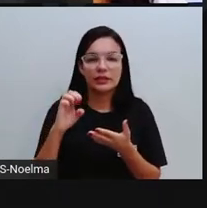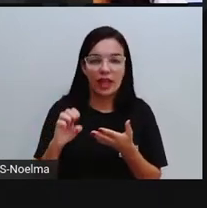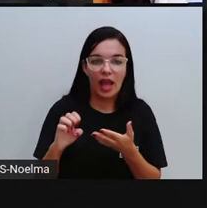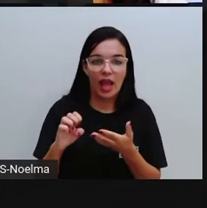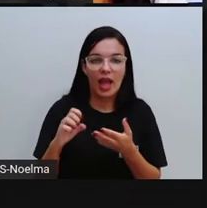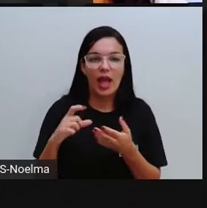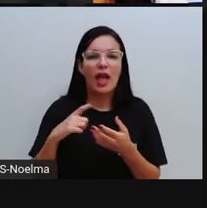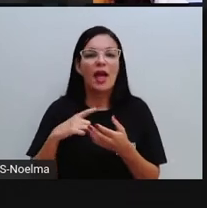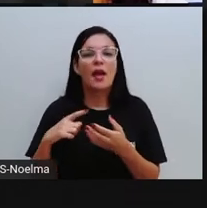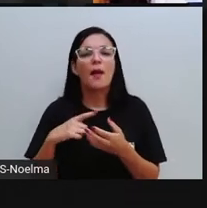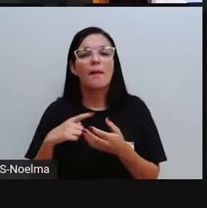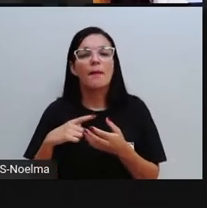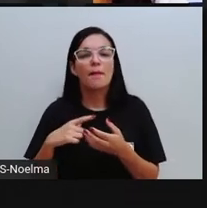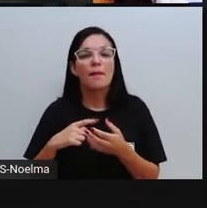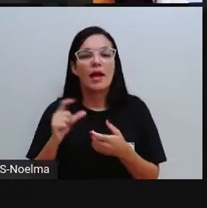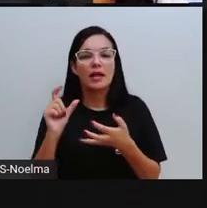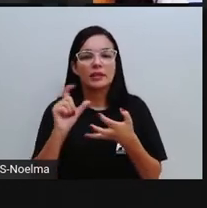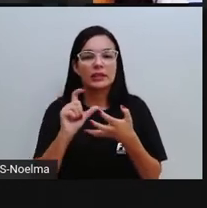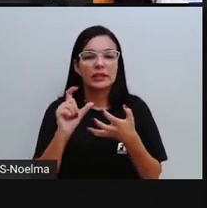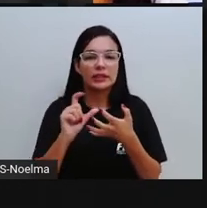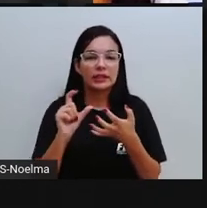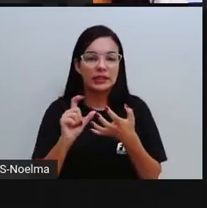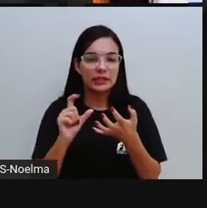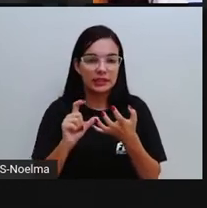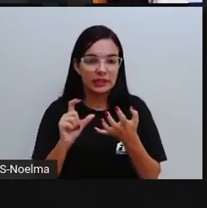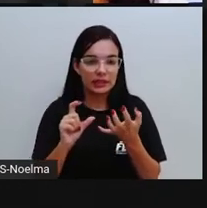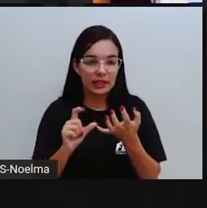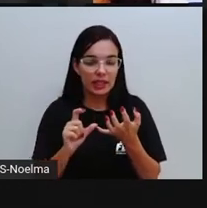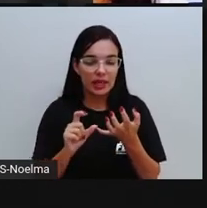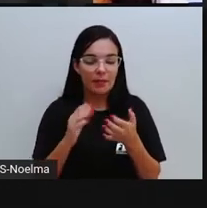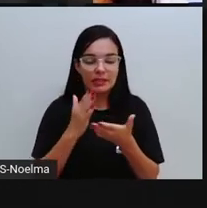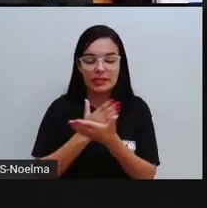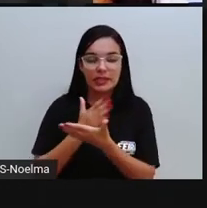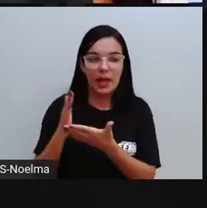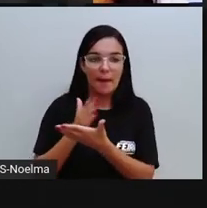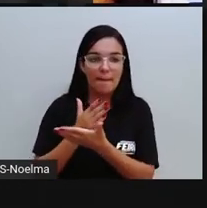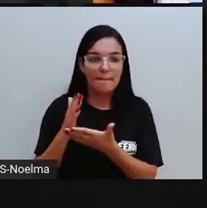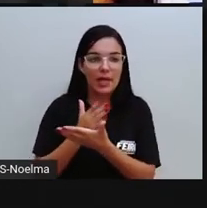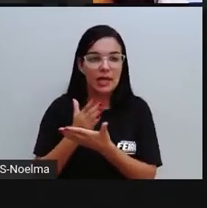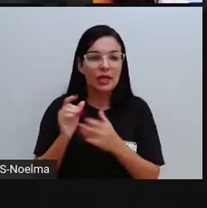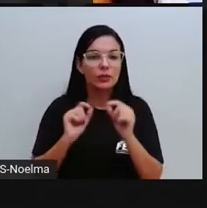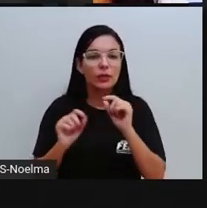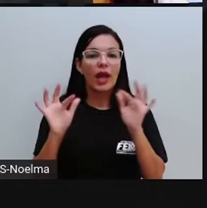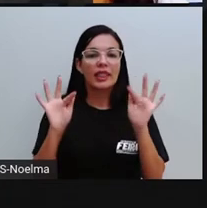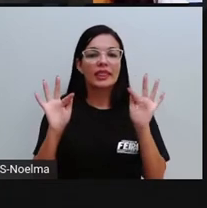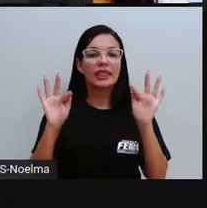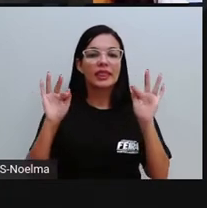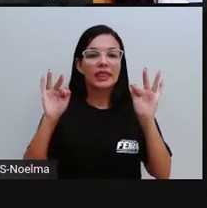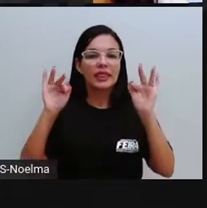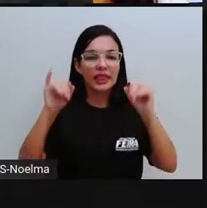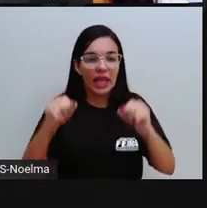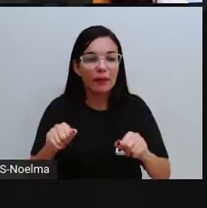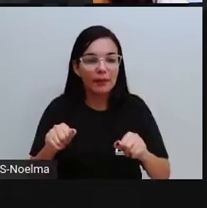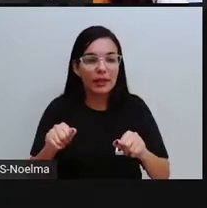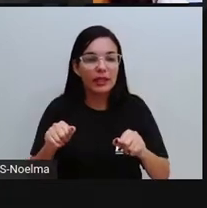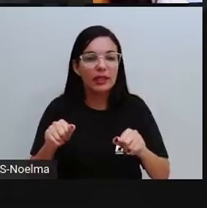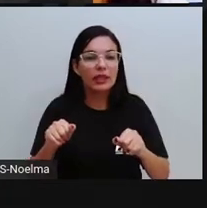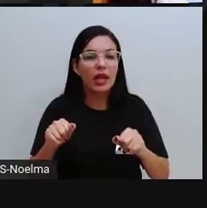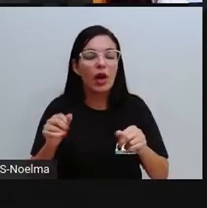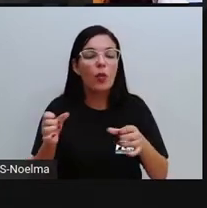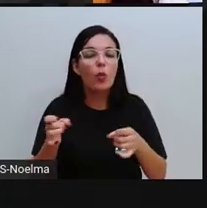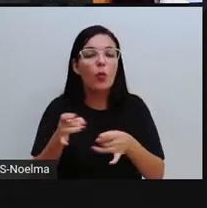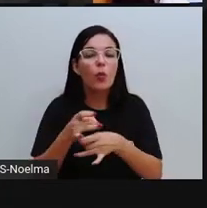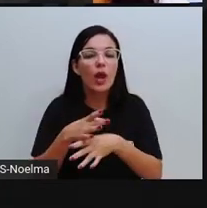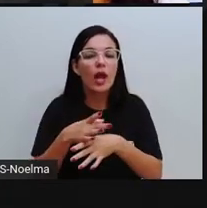sílaba poética, quando a gente está separando ali no verso, termina na